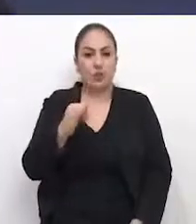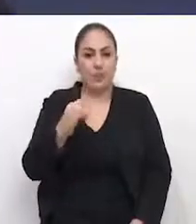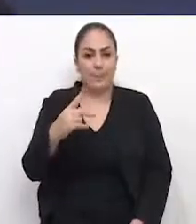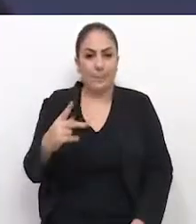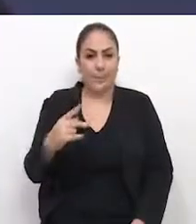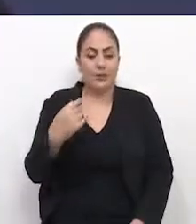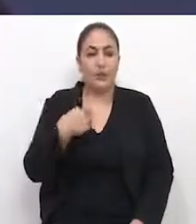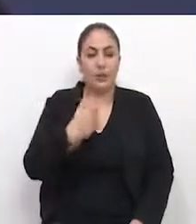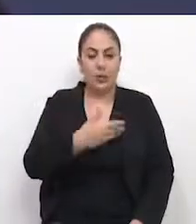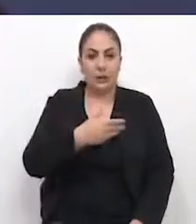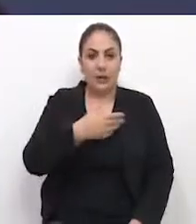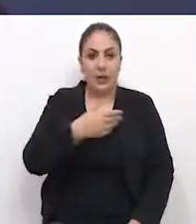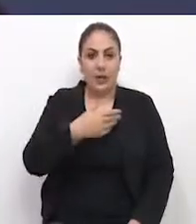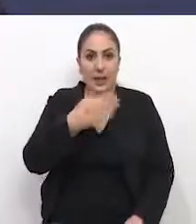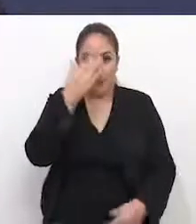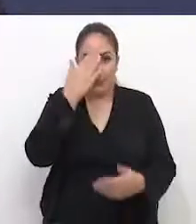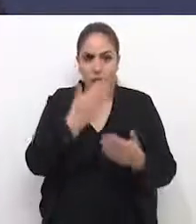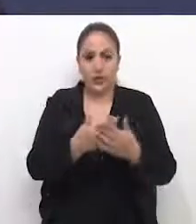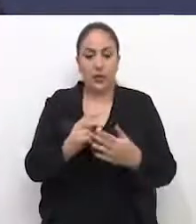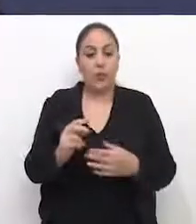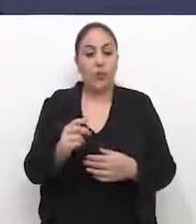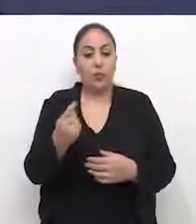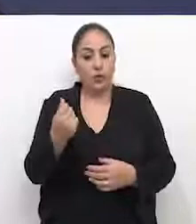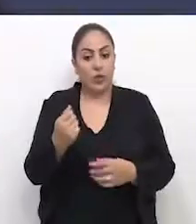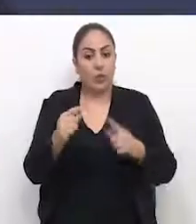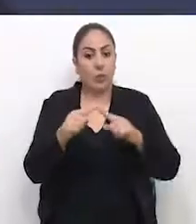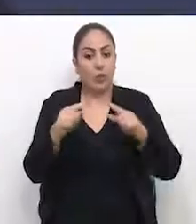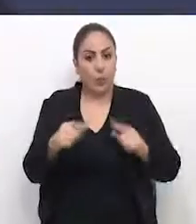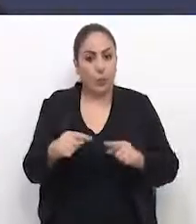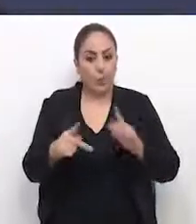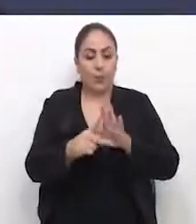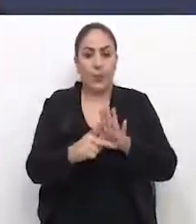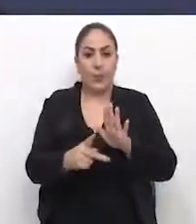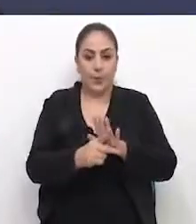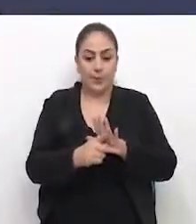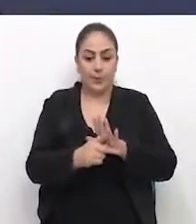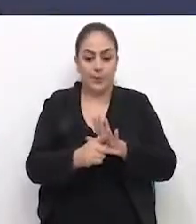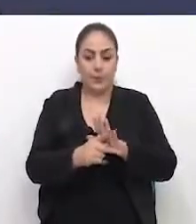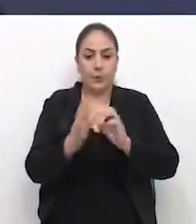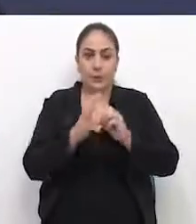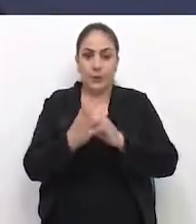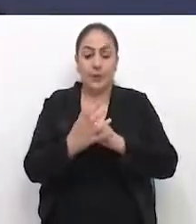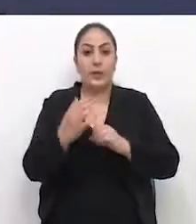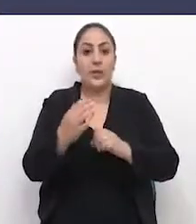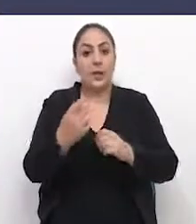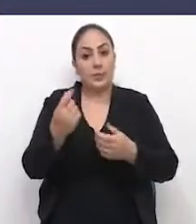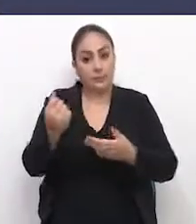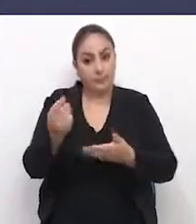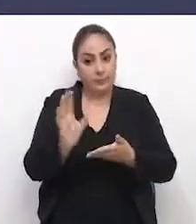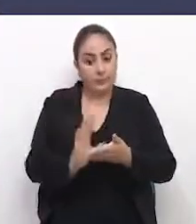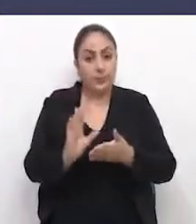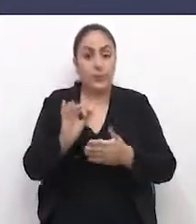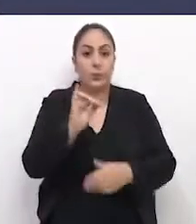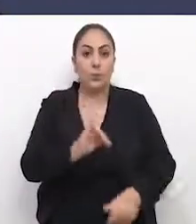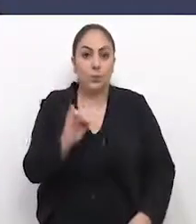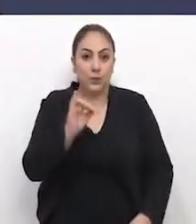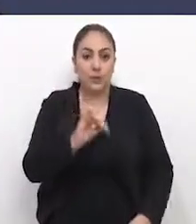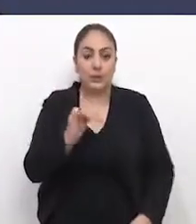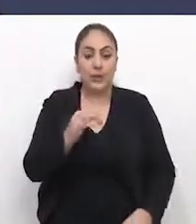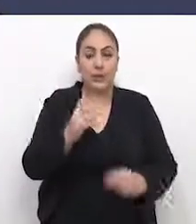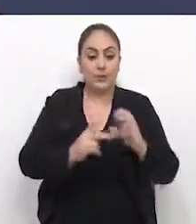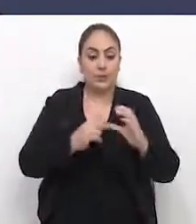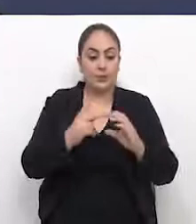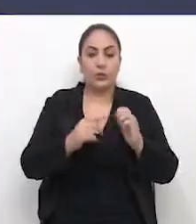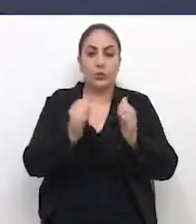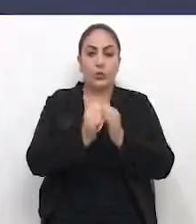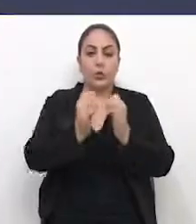mas acredito que como um dinheiro público, um dinheiro da pandemia, né, emendas impositivas, que é muito importante